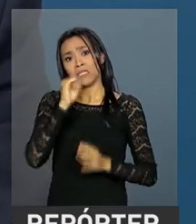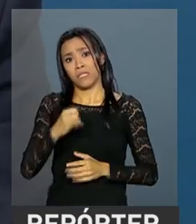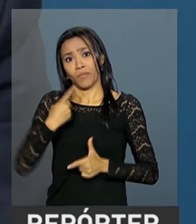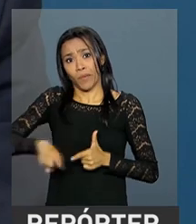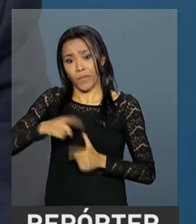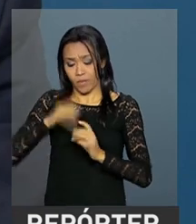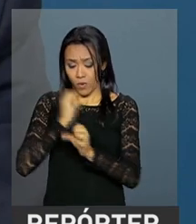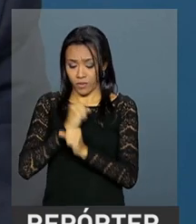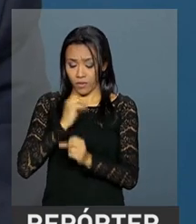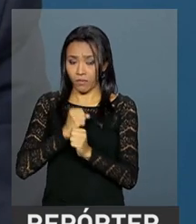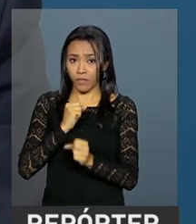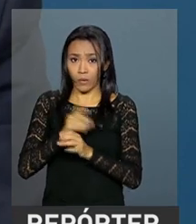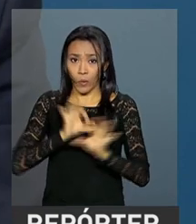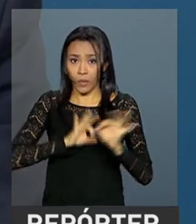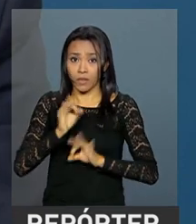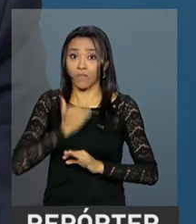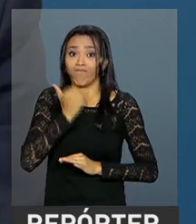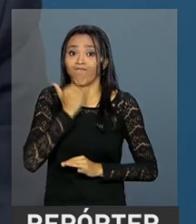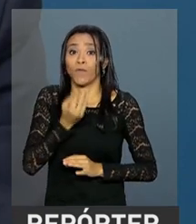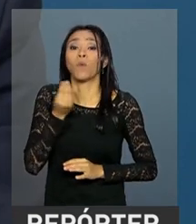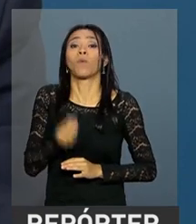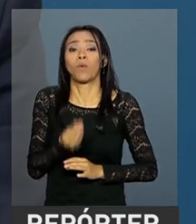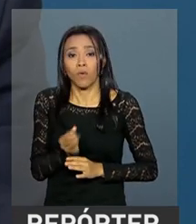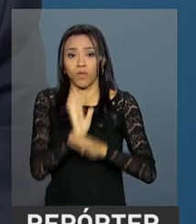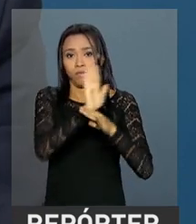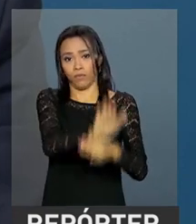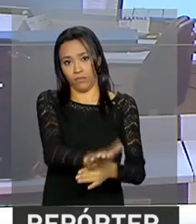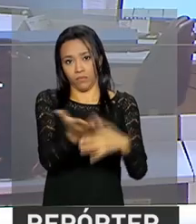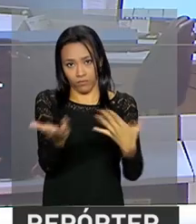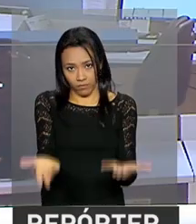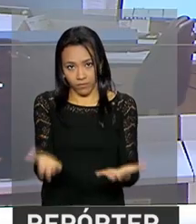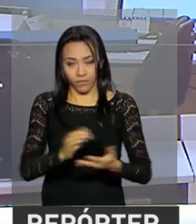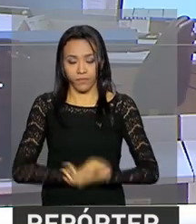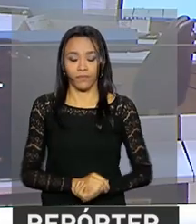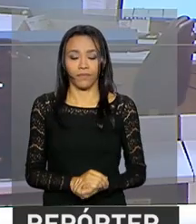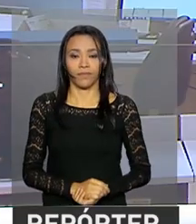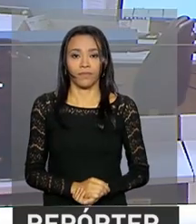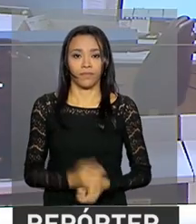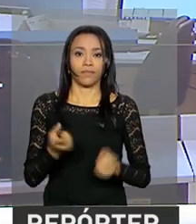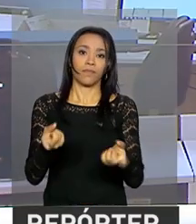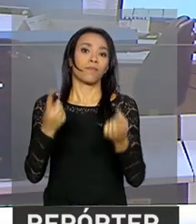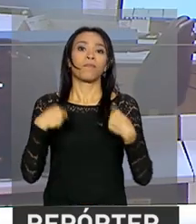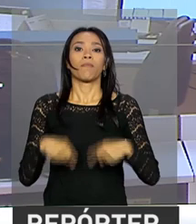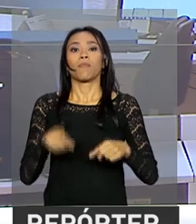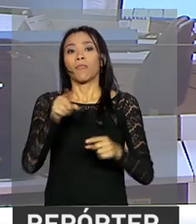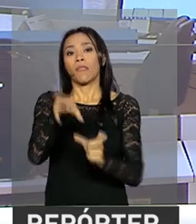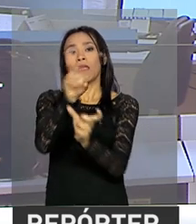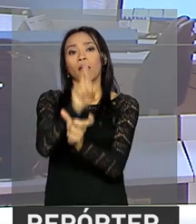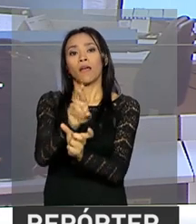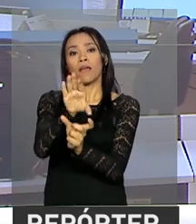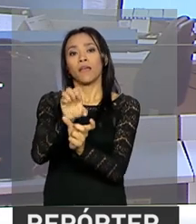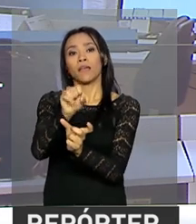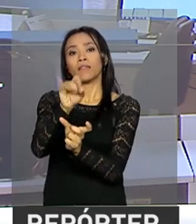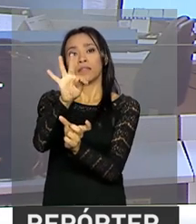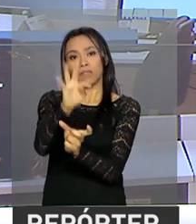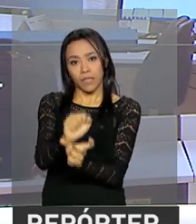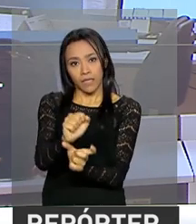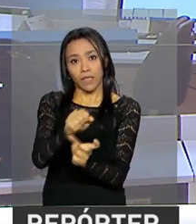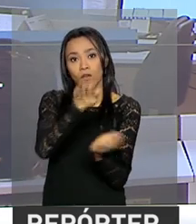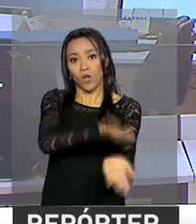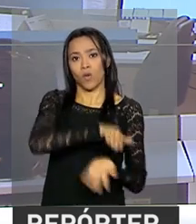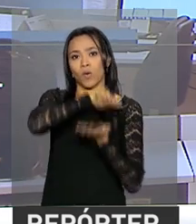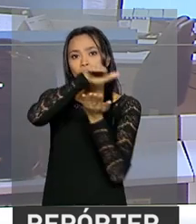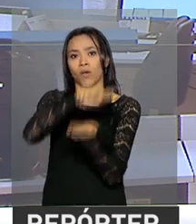orçamentárias e financeiras extraordinárias na União Federal. E a Receita Federal liberou a consulta de um novo